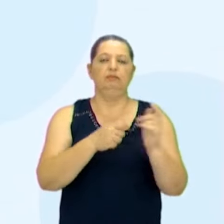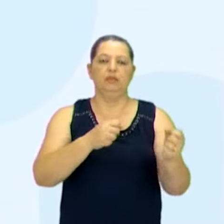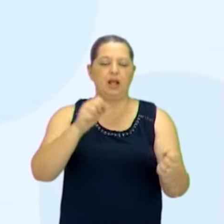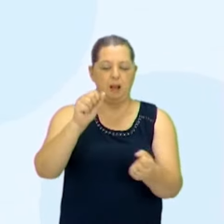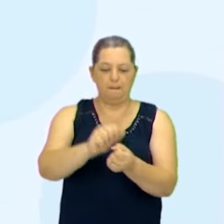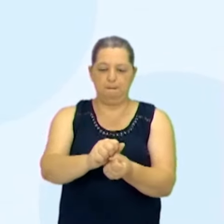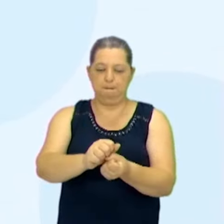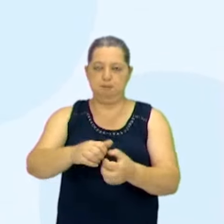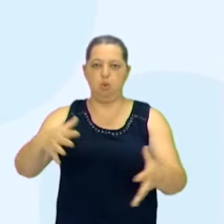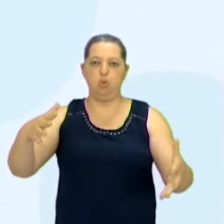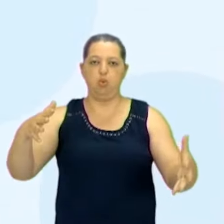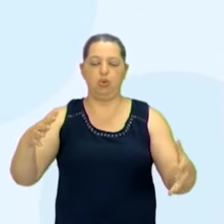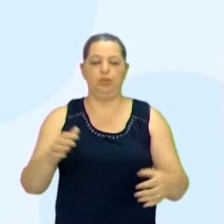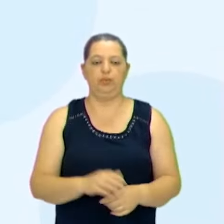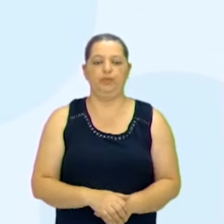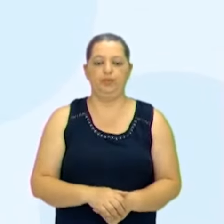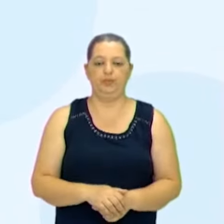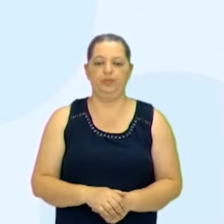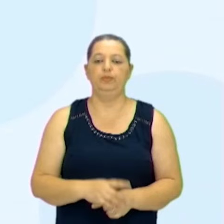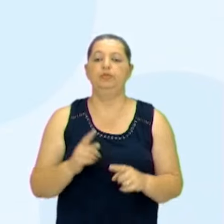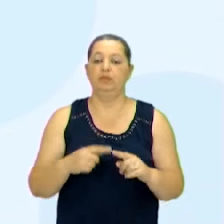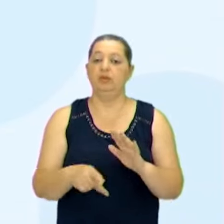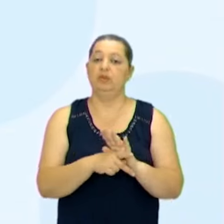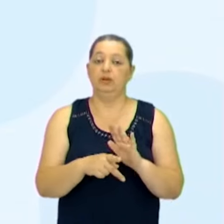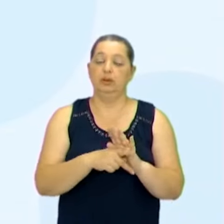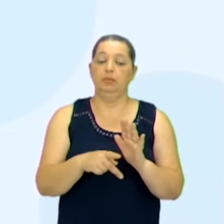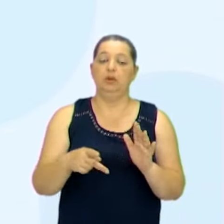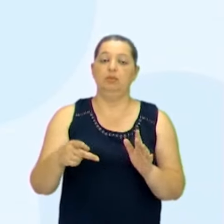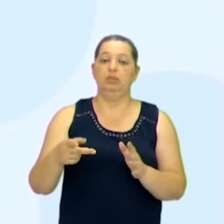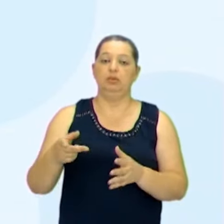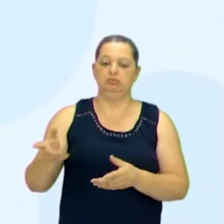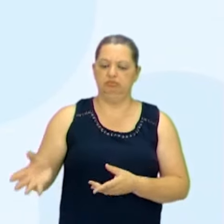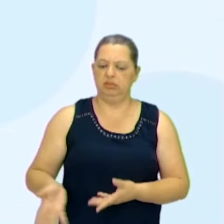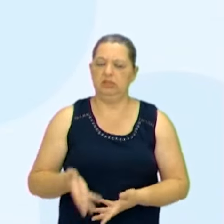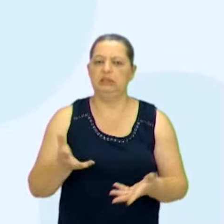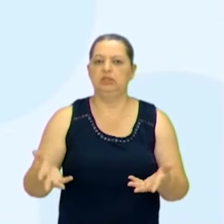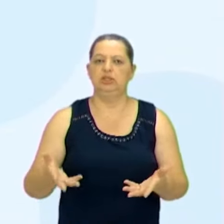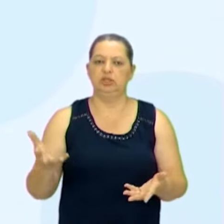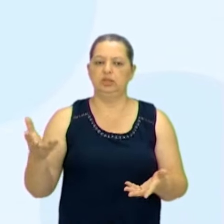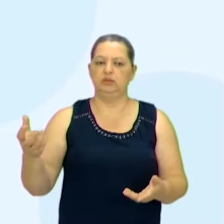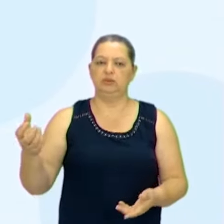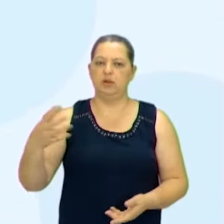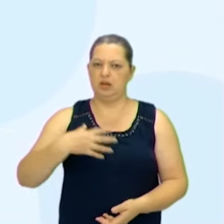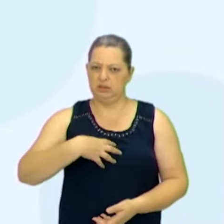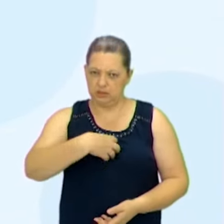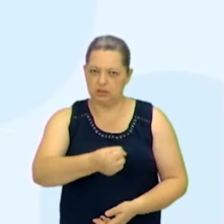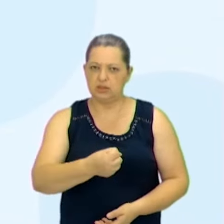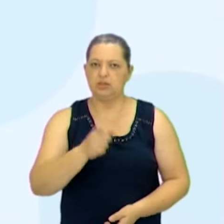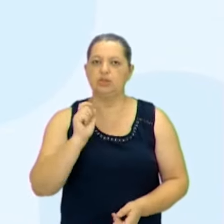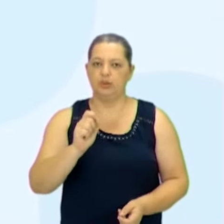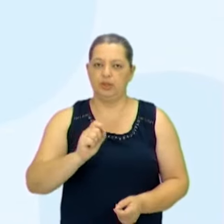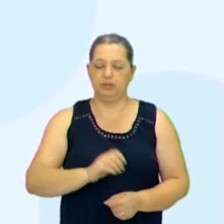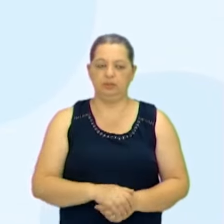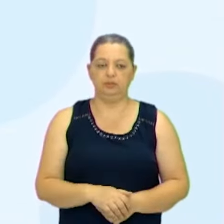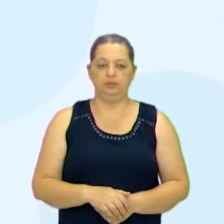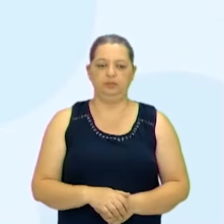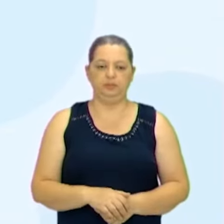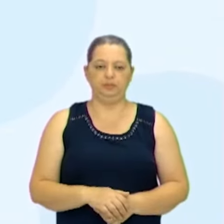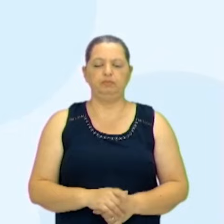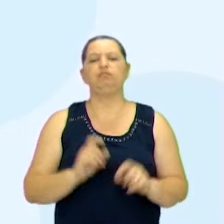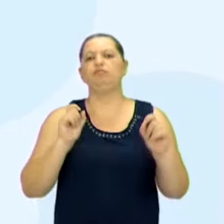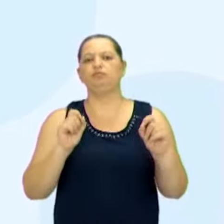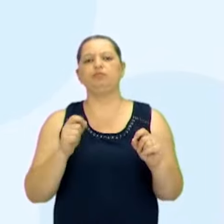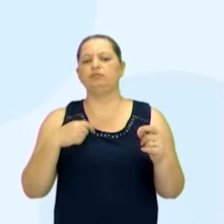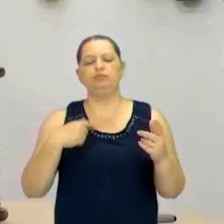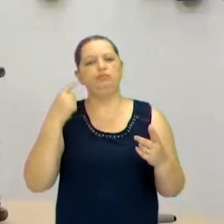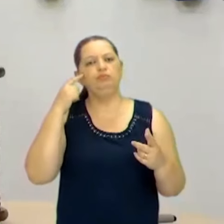explosões. E aí, falando de atentados suicidas e explosões, é interessante a gente pensar assim, né? O que